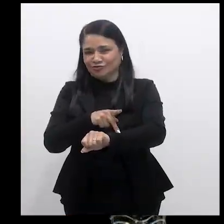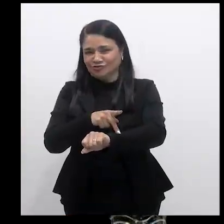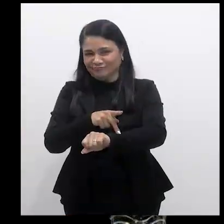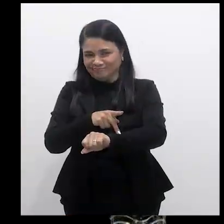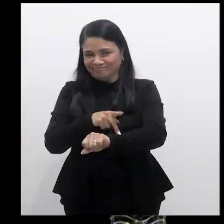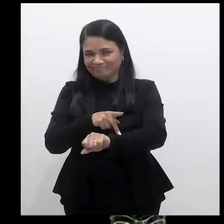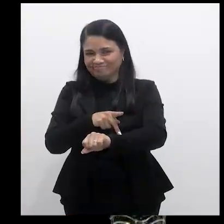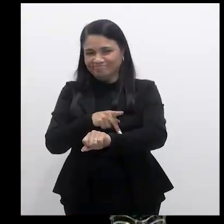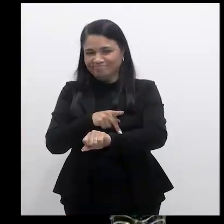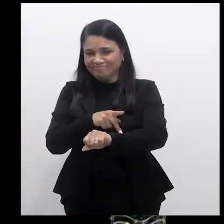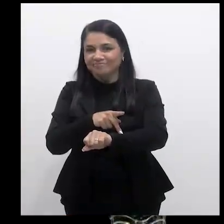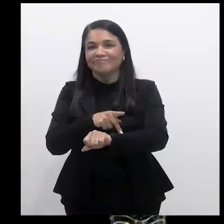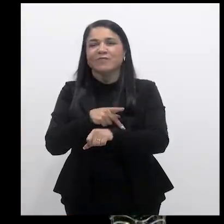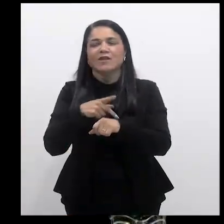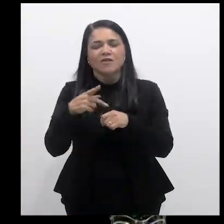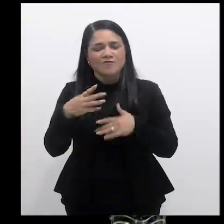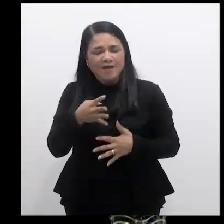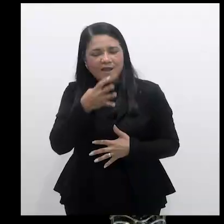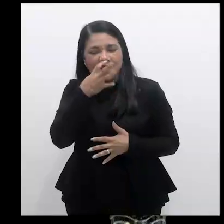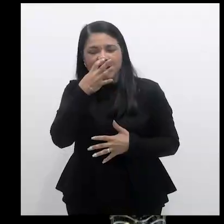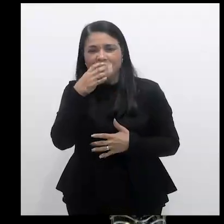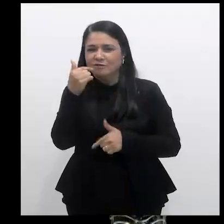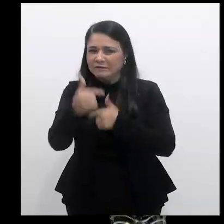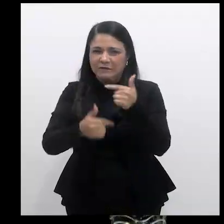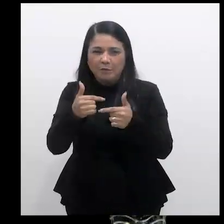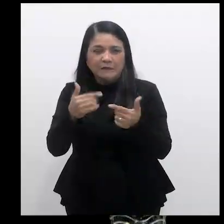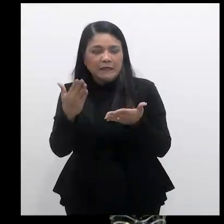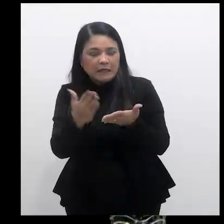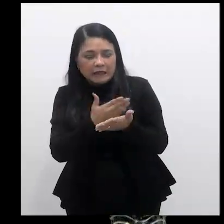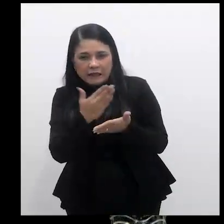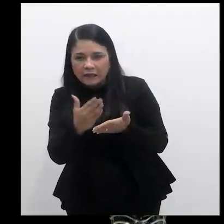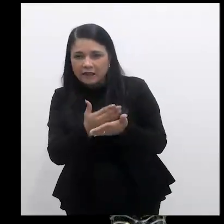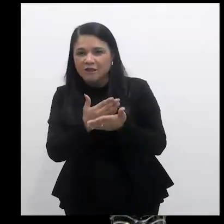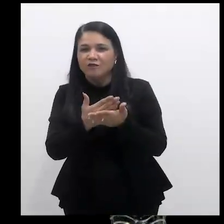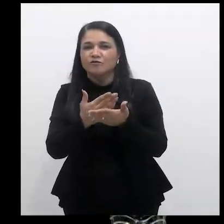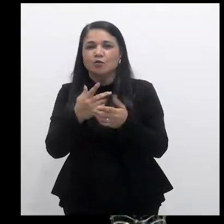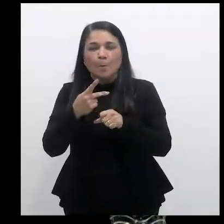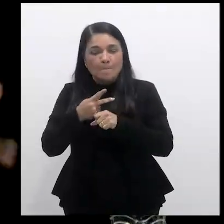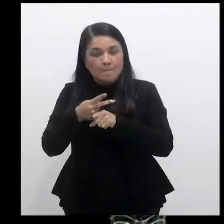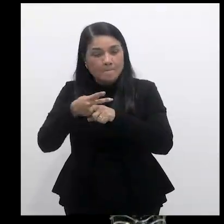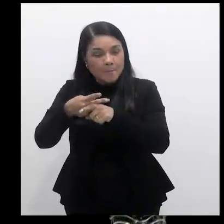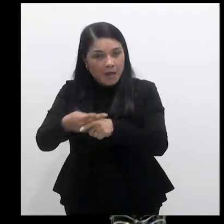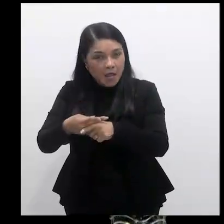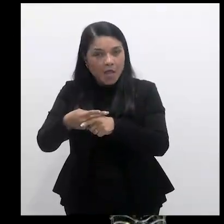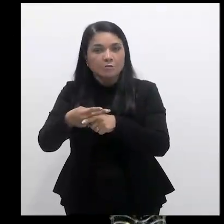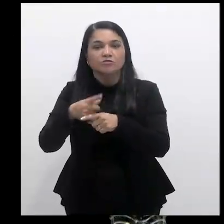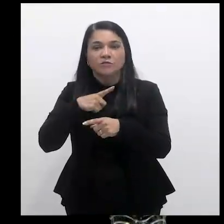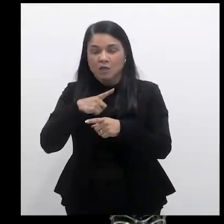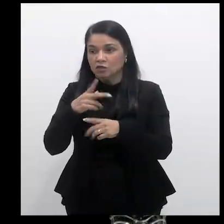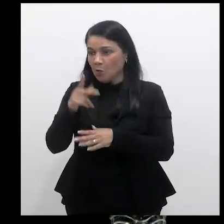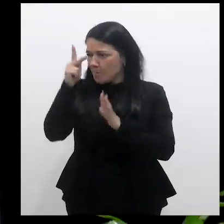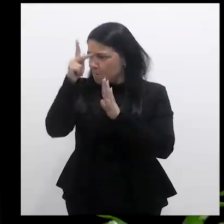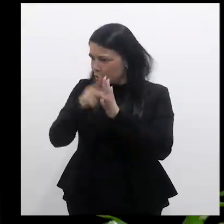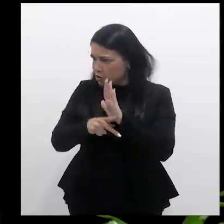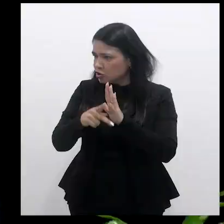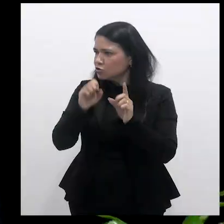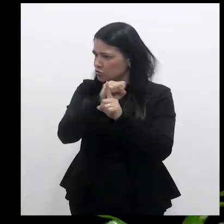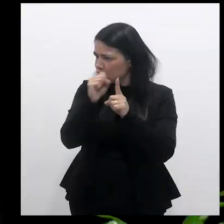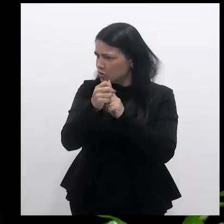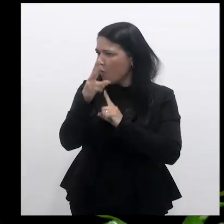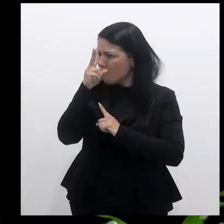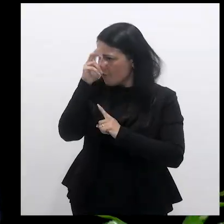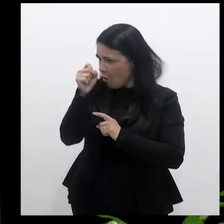e fiquei encantadíssima com todo o trabalho que é feito, né? Tem livros, tem muitos prêmios, né? Que o Eles têm um Olodum projeto